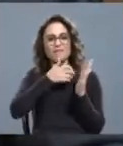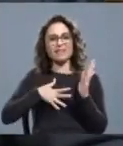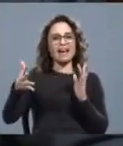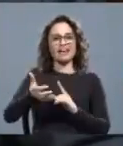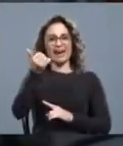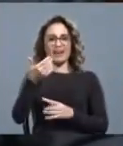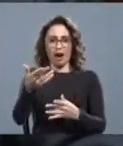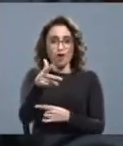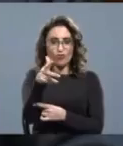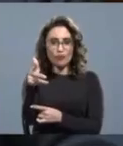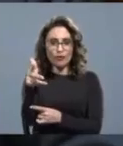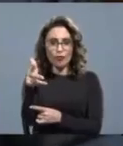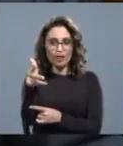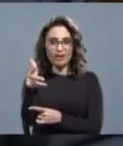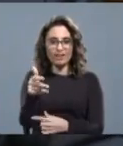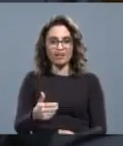Só está a dizer que era receita para ganhar um